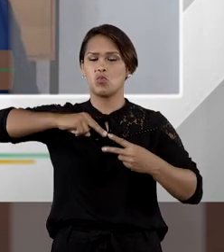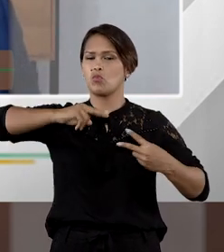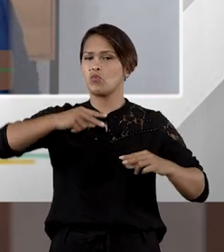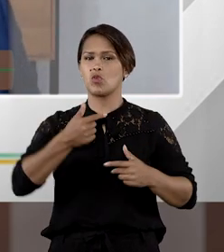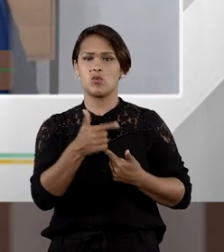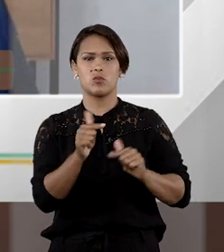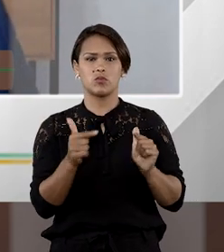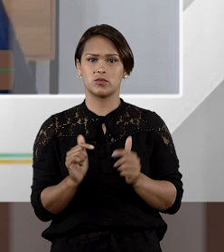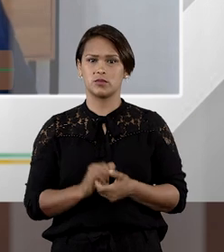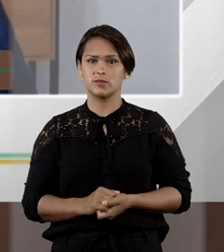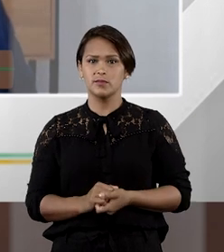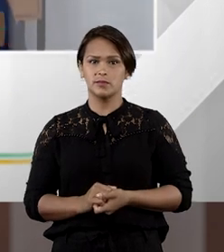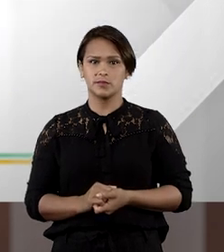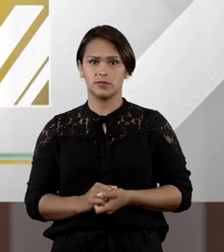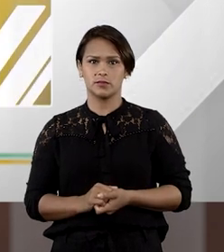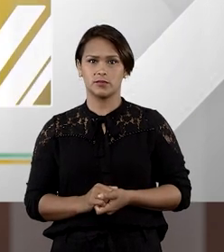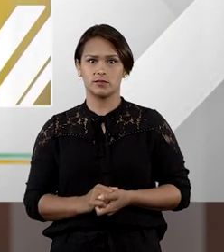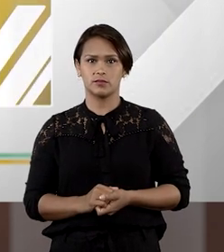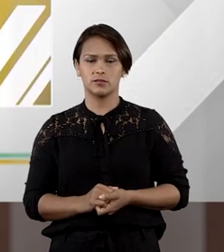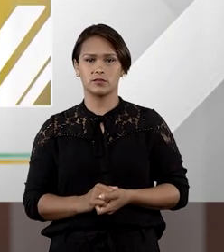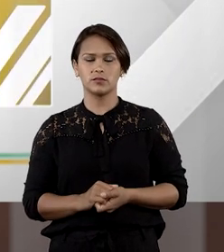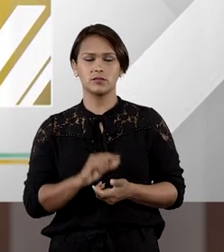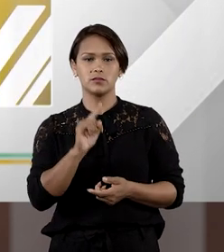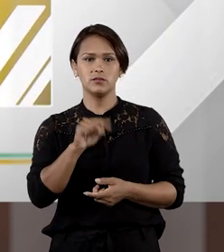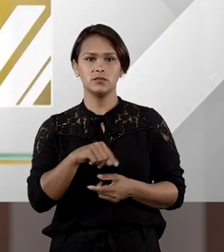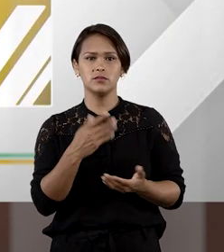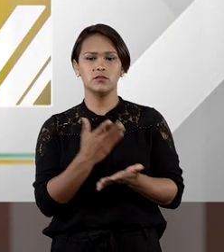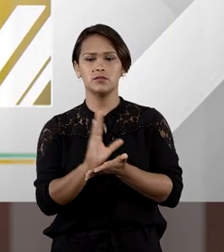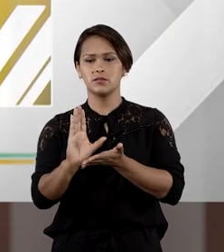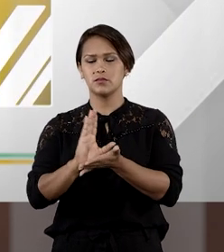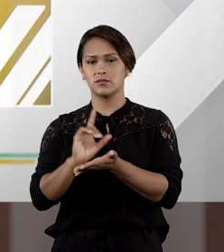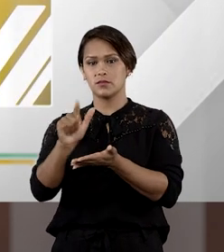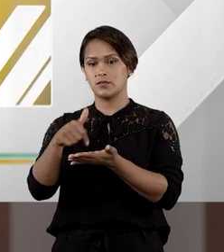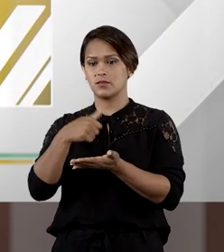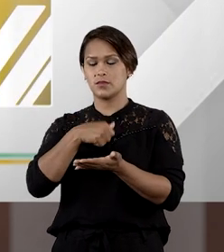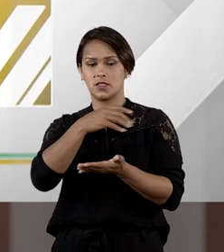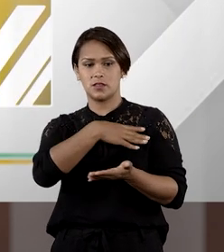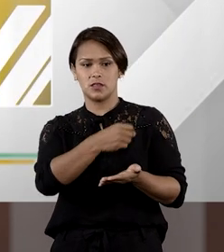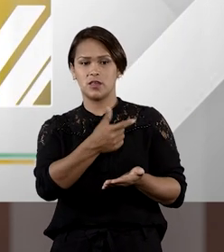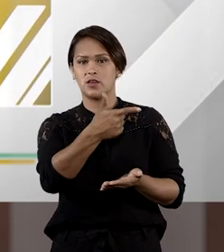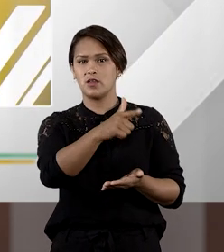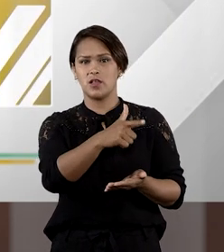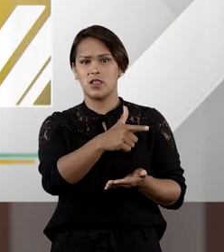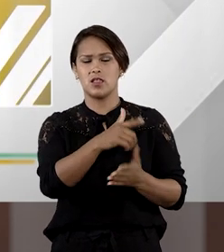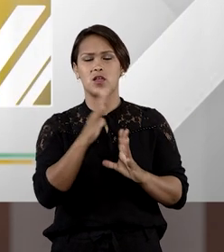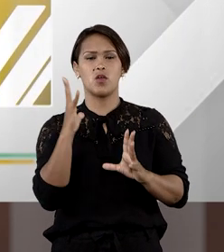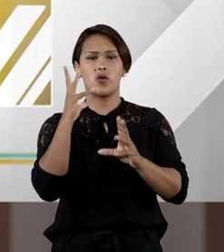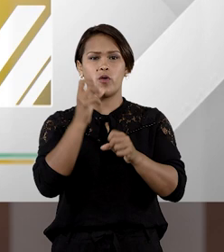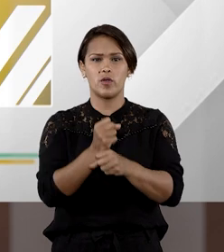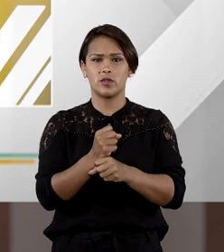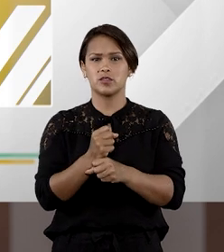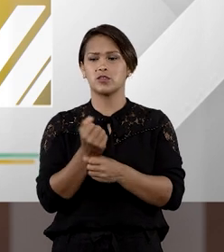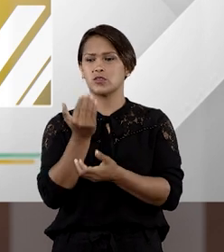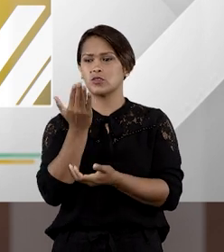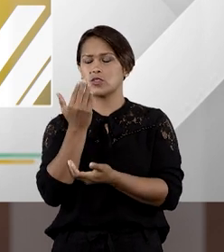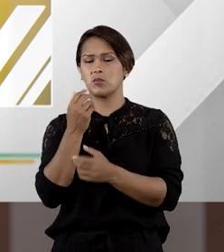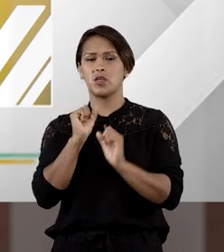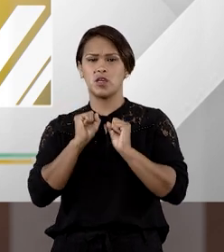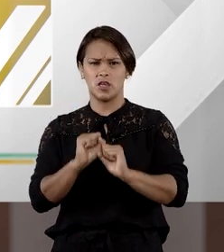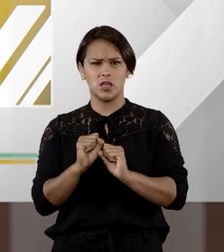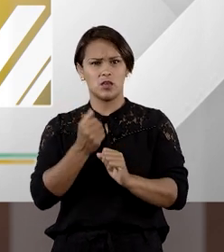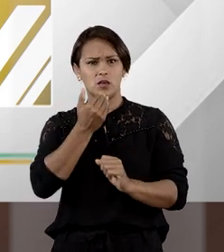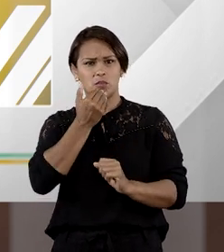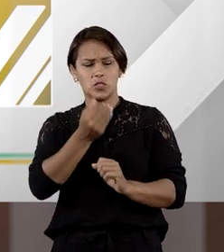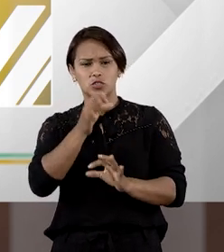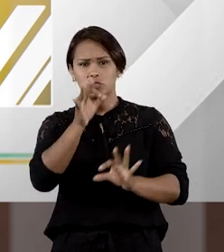outro parente. E no caso de o beneficiário da pensão não obter a concretização dos alimentos, ele pode